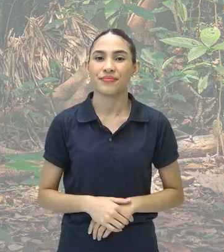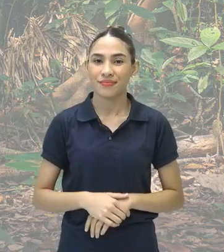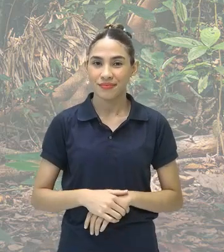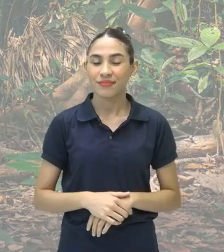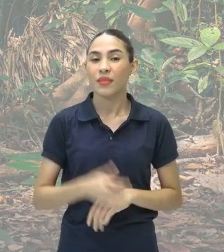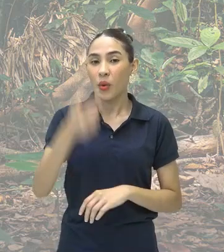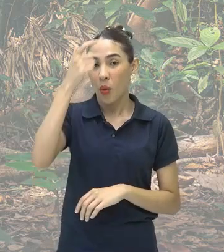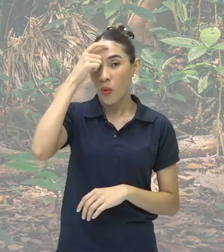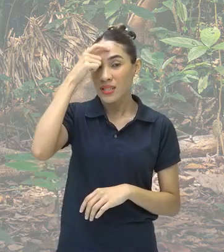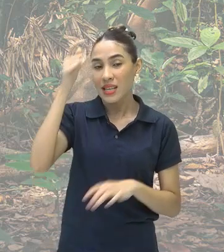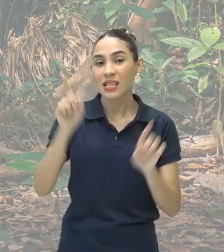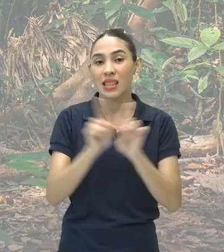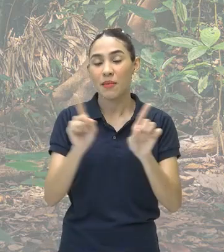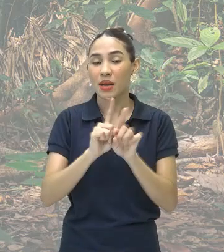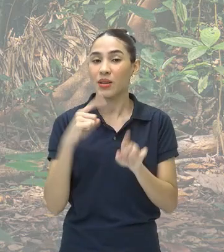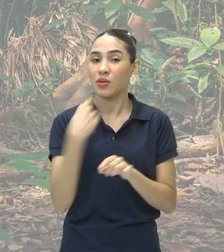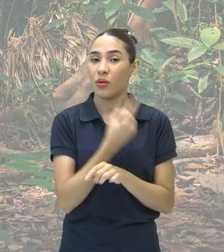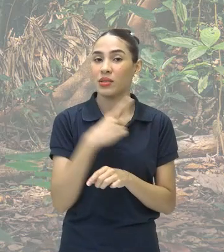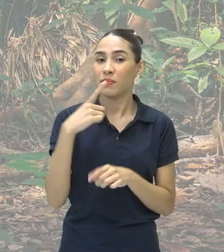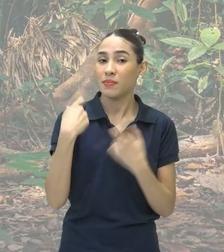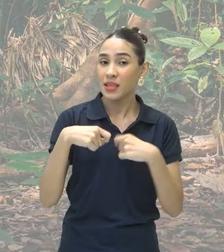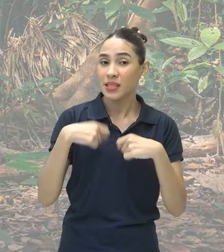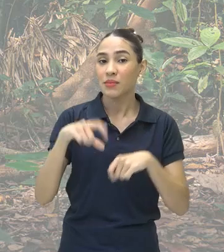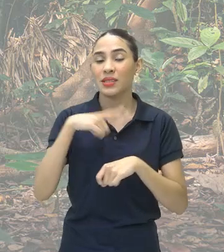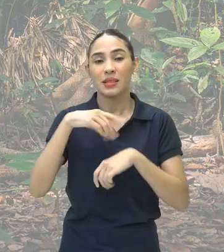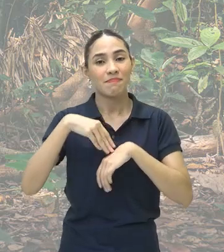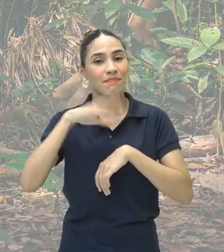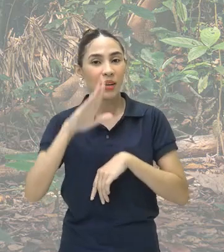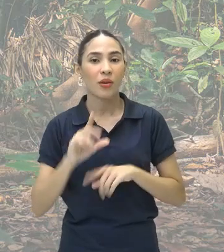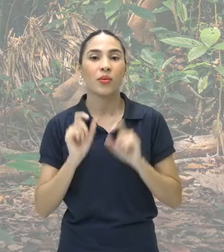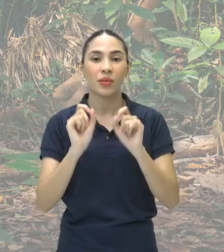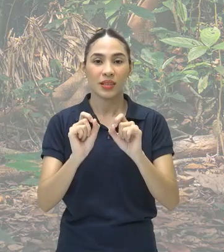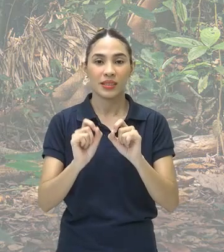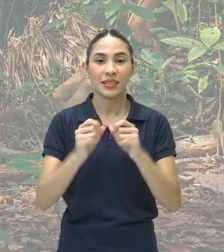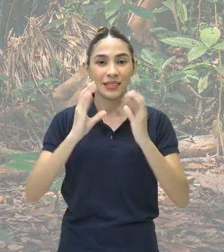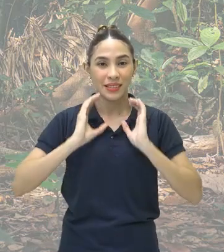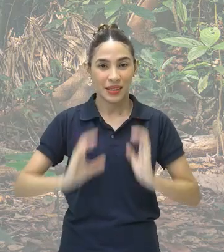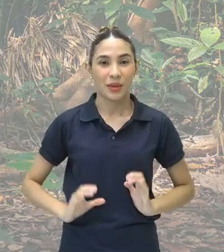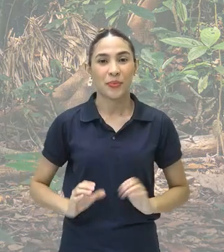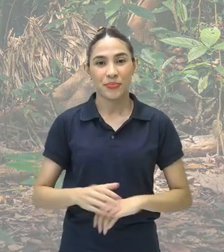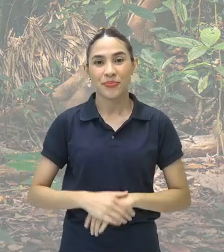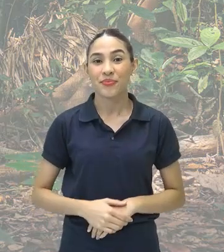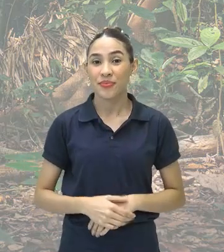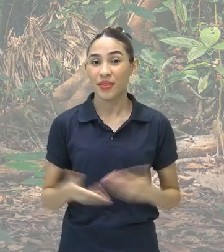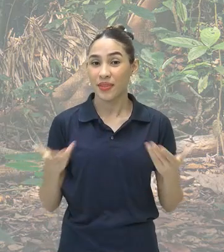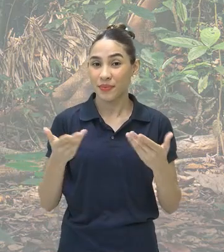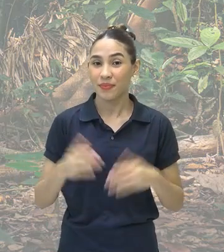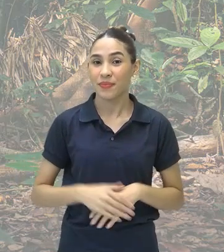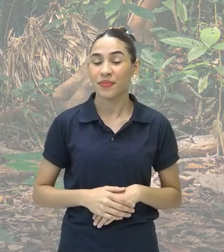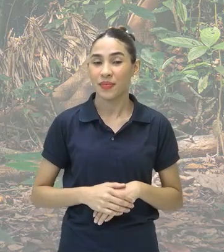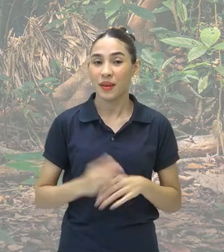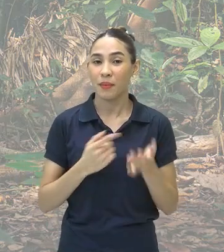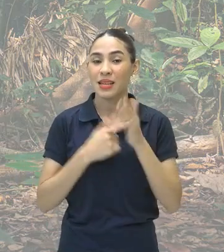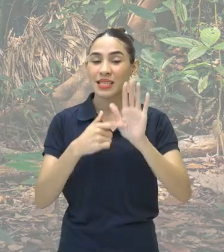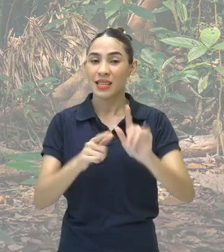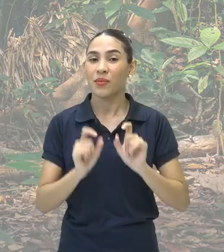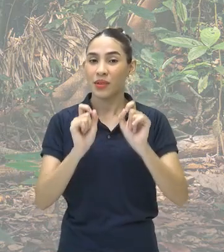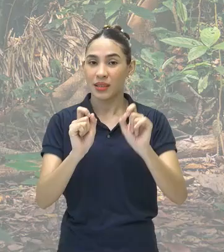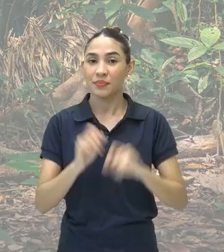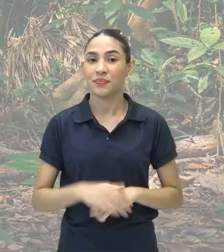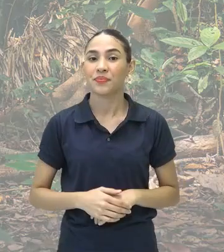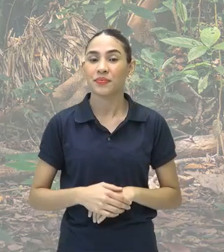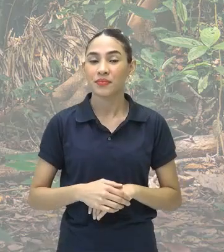Essa consciência que nós temos que ter cada vez maior como cidadão. Vamos fazer o seguinte, vou trazer um pouquinho